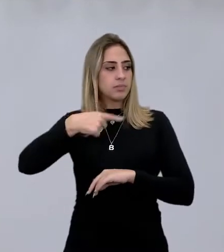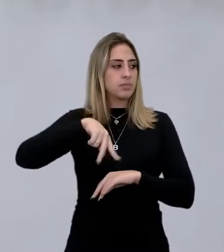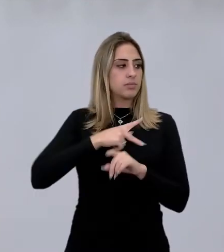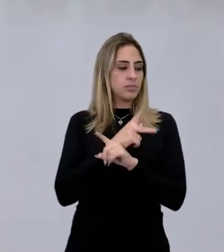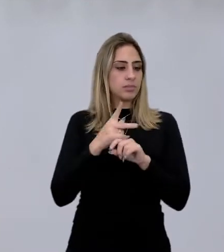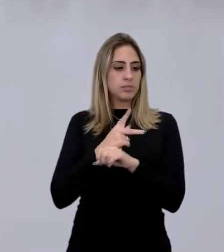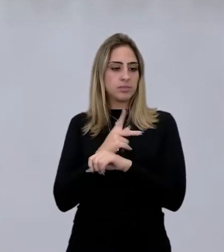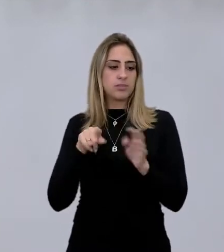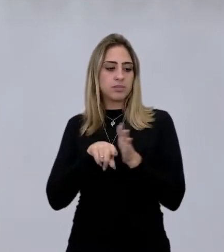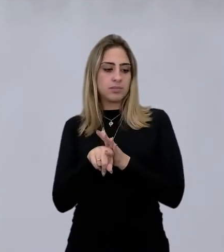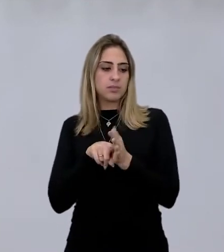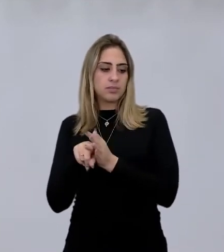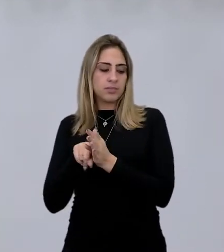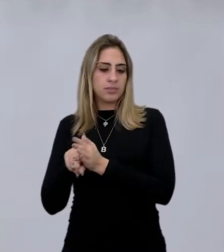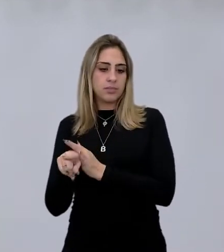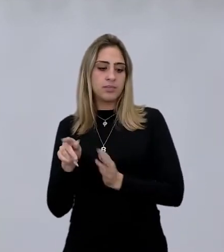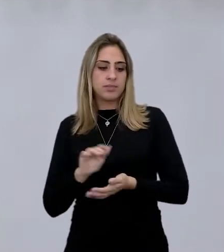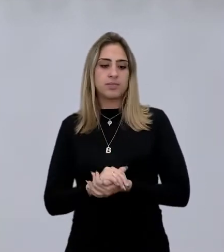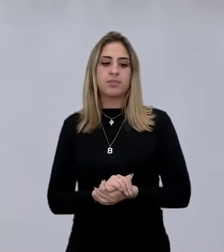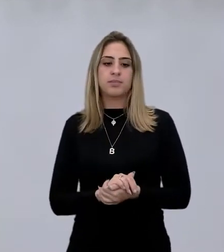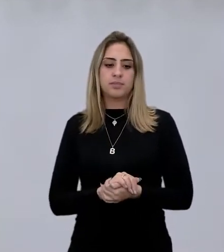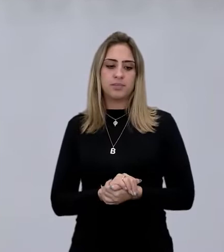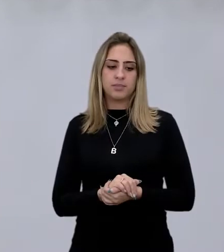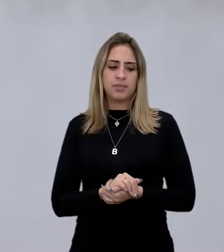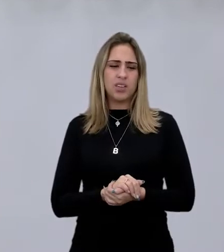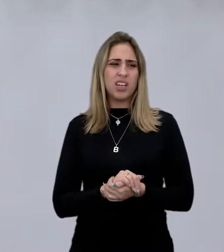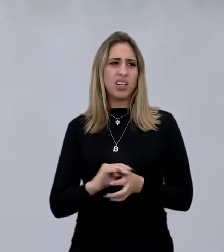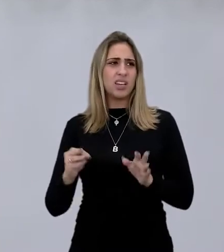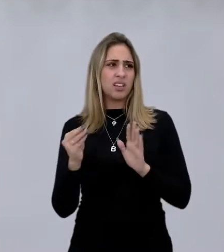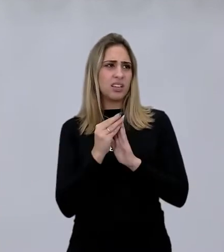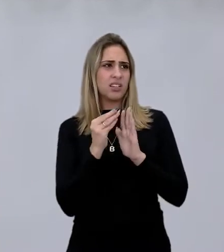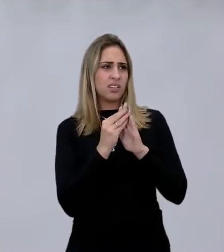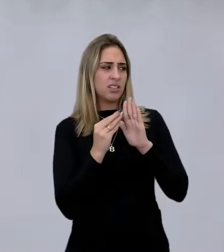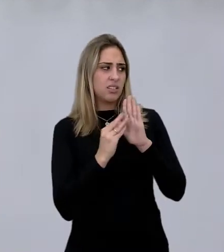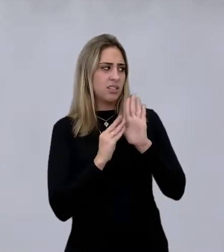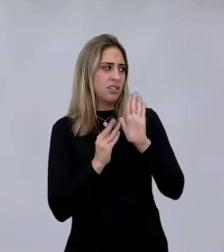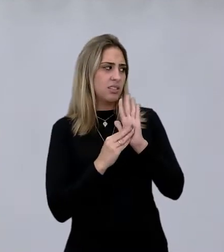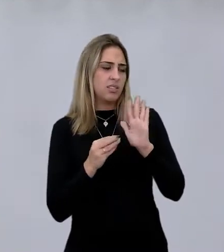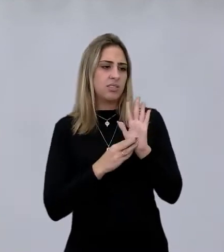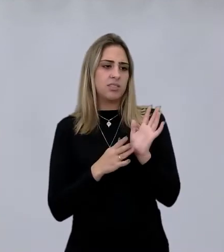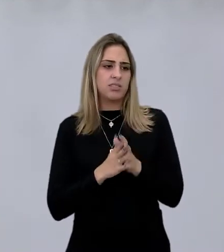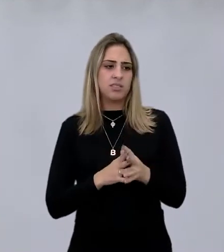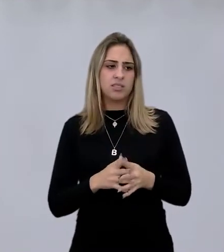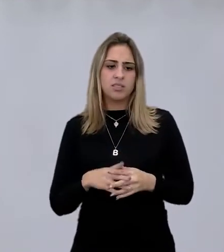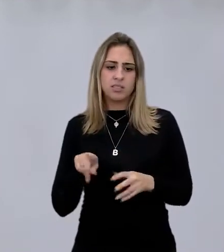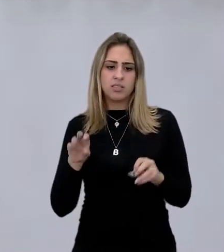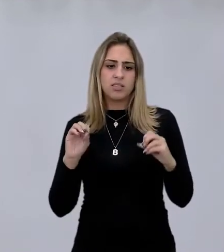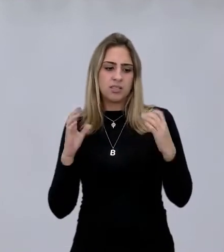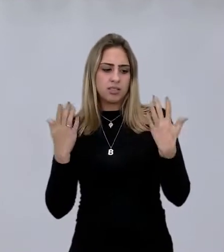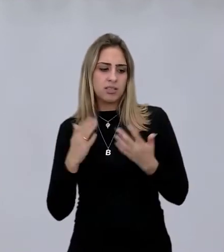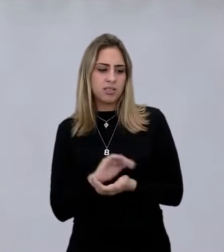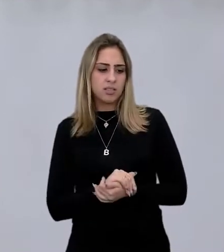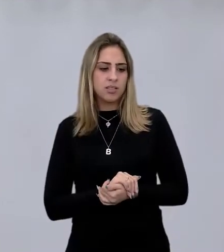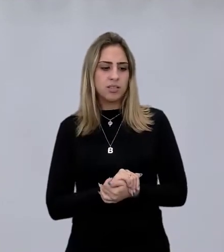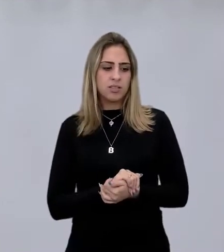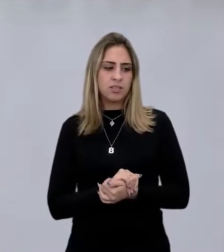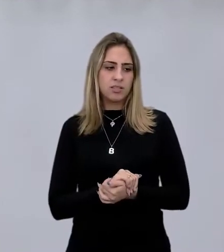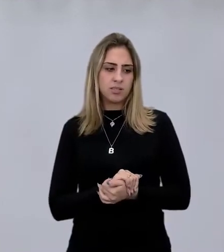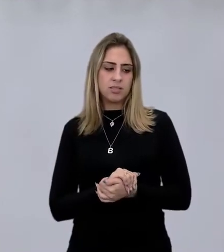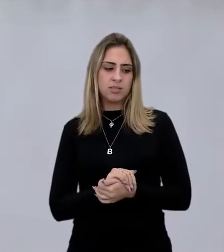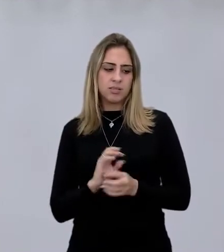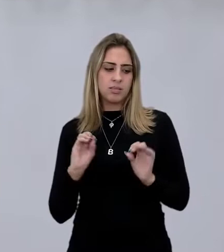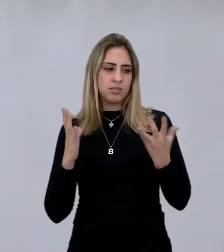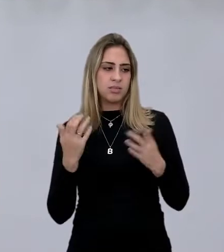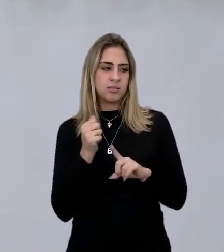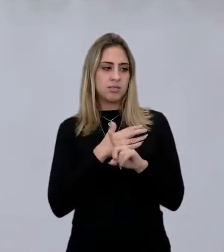procurem ou pesquisem o que é o fato social segundo Émile Durkheim, que é um fato que acontece, né, um fato social que